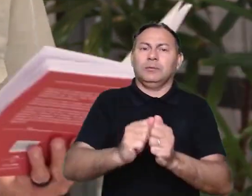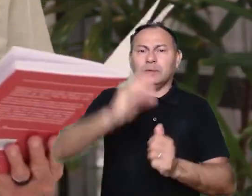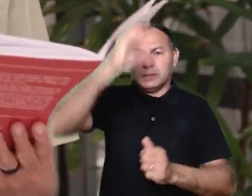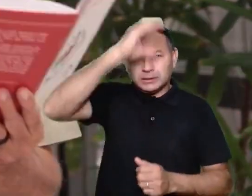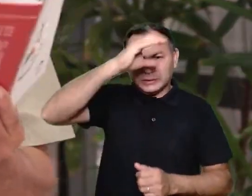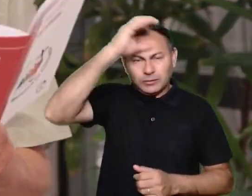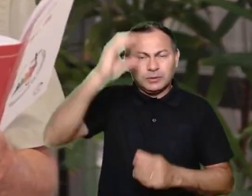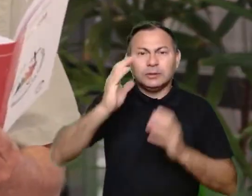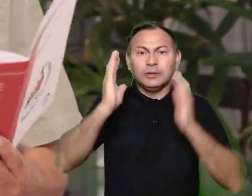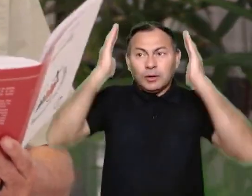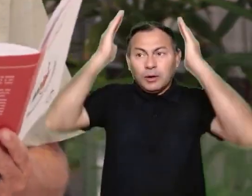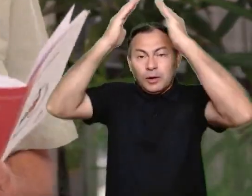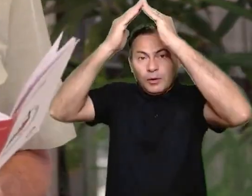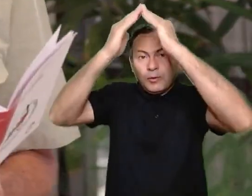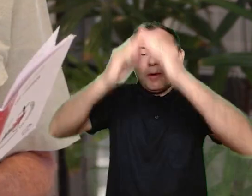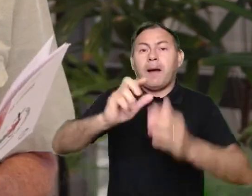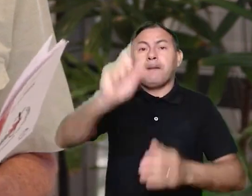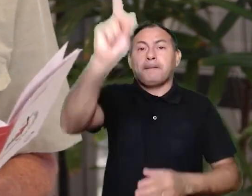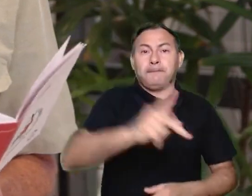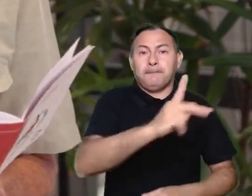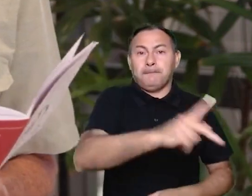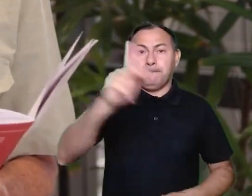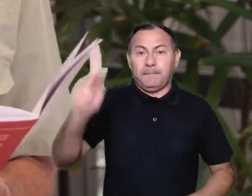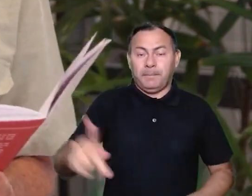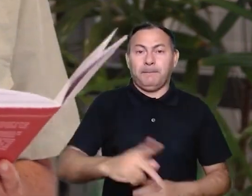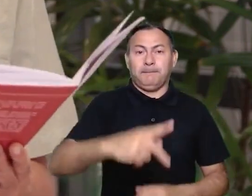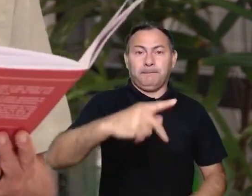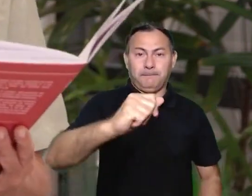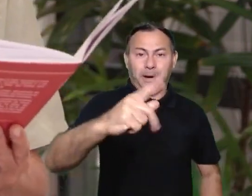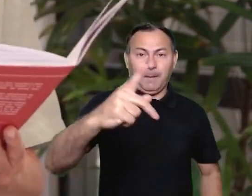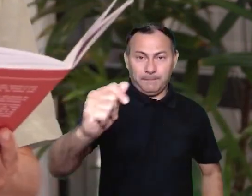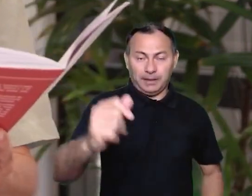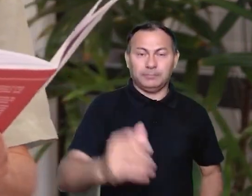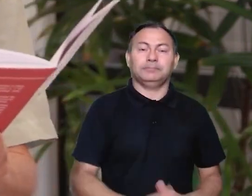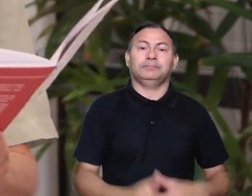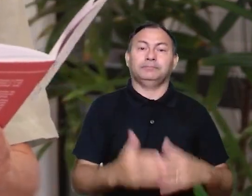o cristão bispo de Roma, nosso amado Papa.